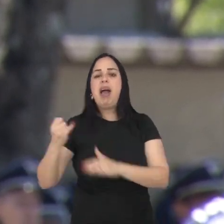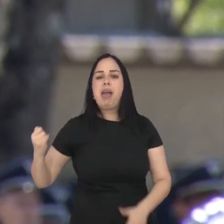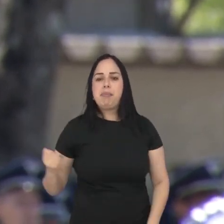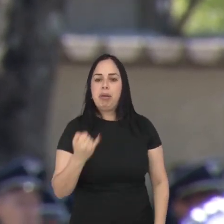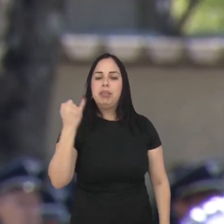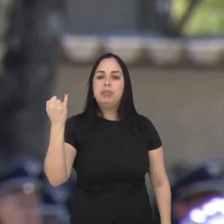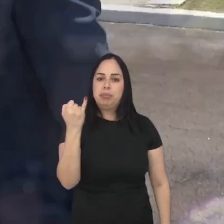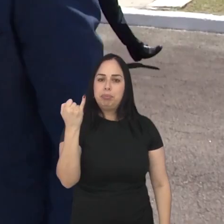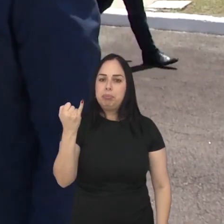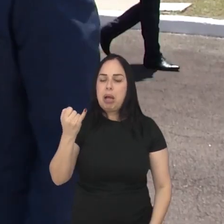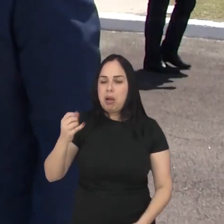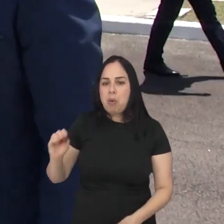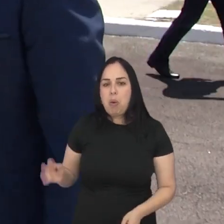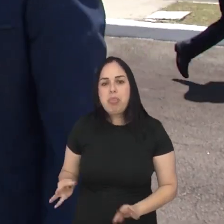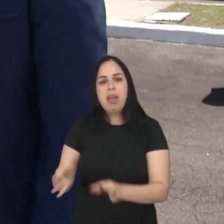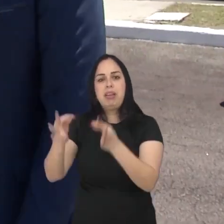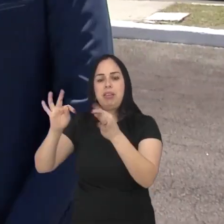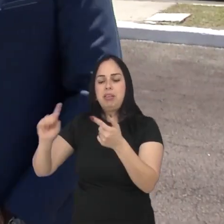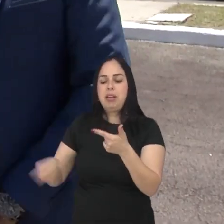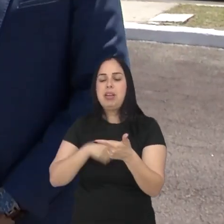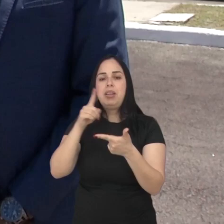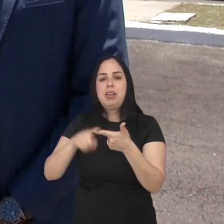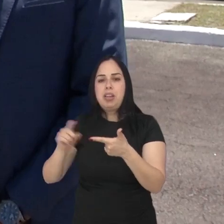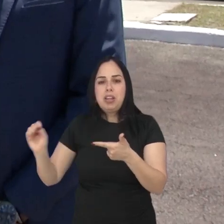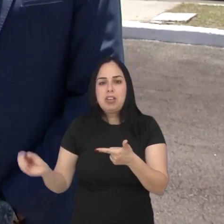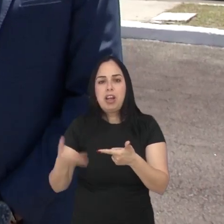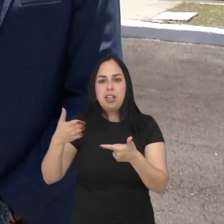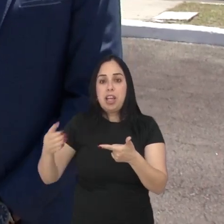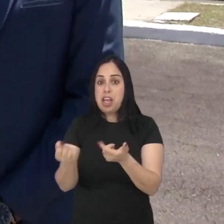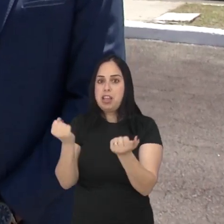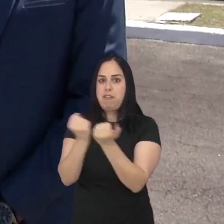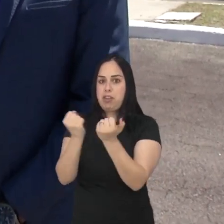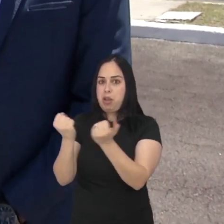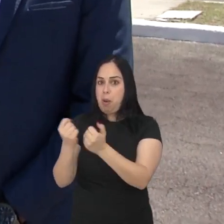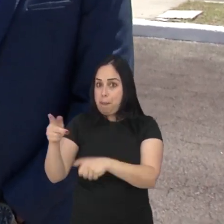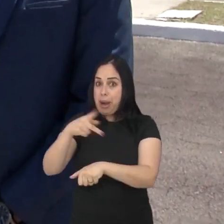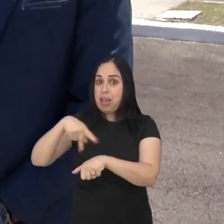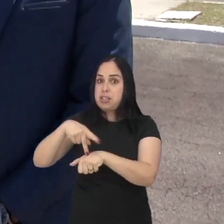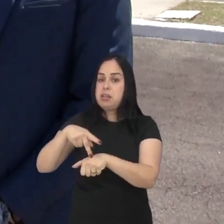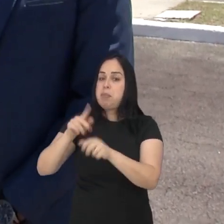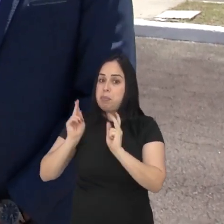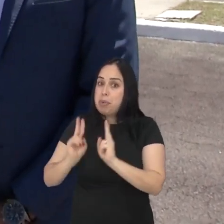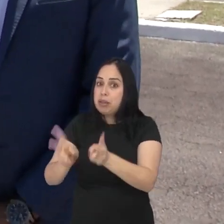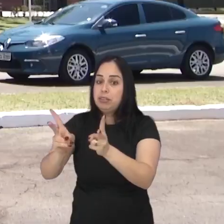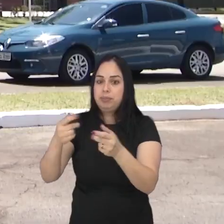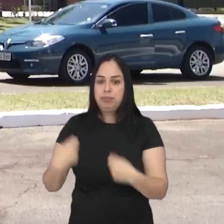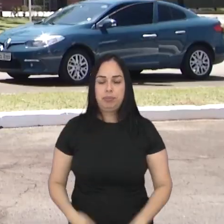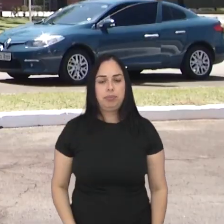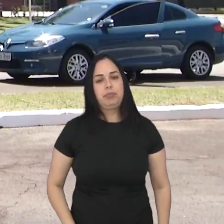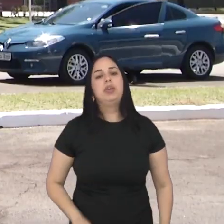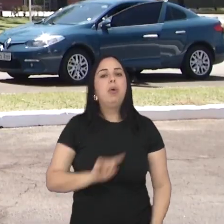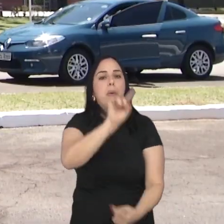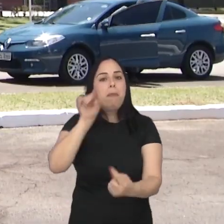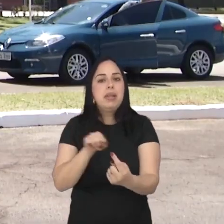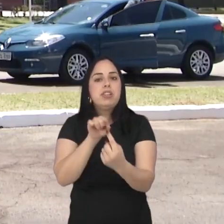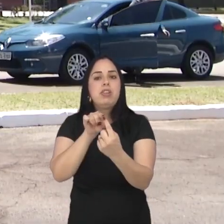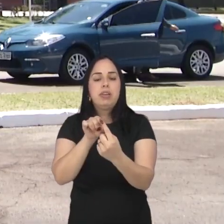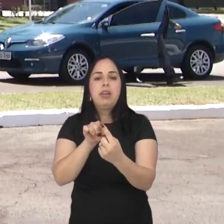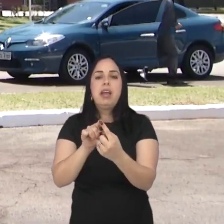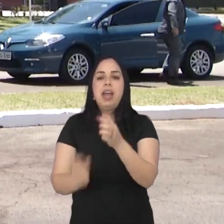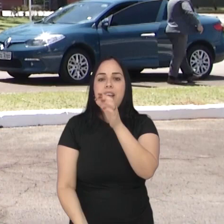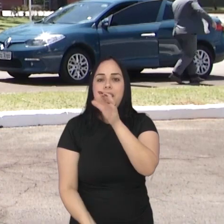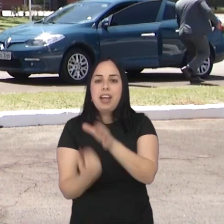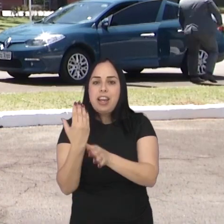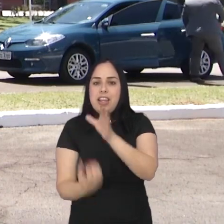no setor aeronáutico, para que a inovação e a defesa da soberania do país sejam preservadas. A missão do